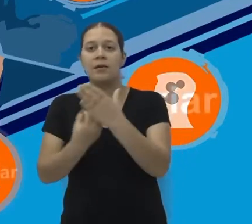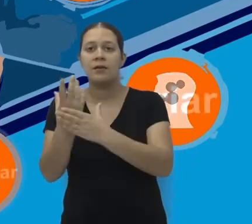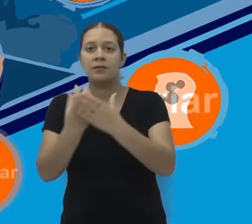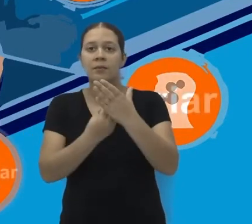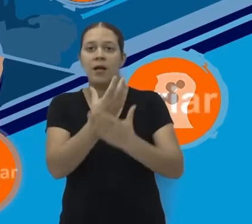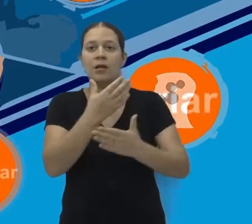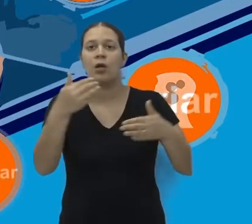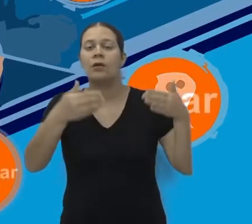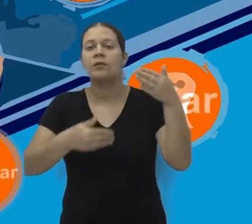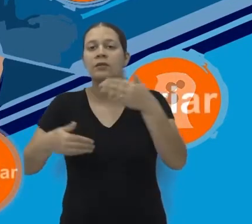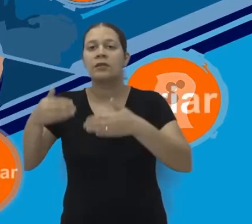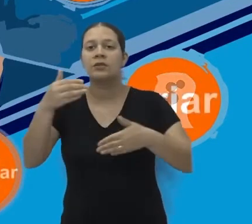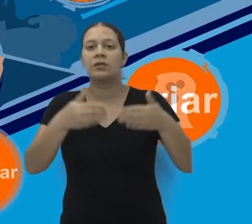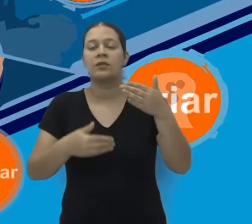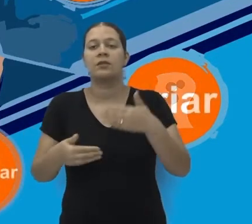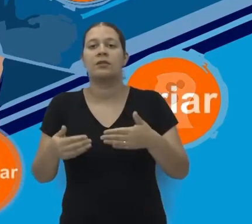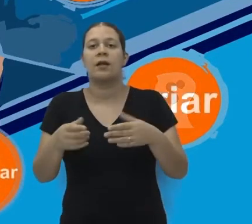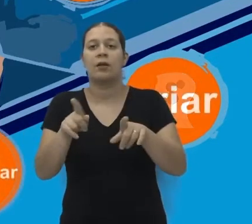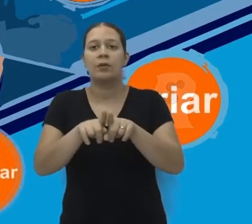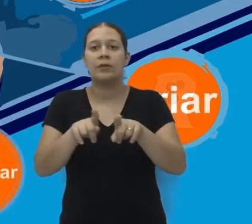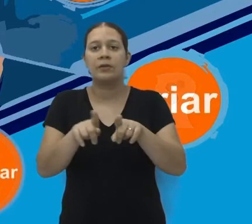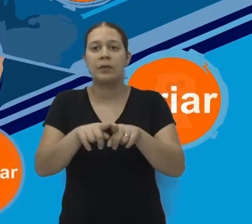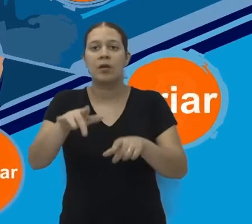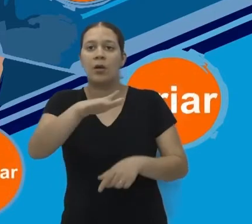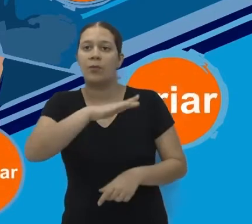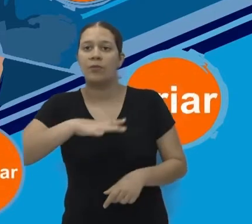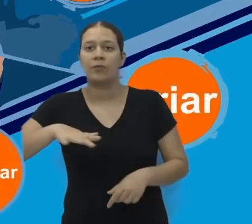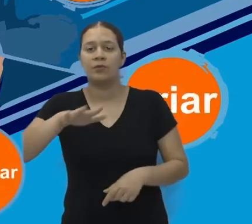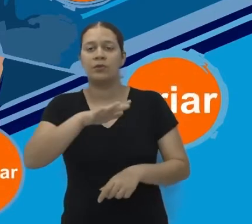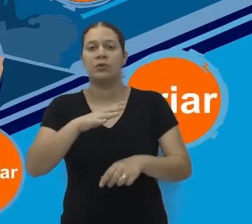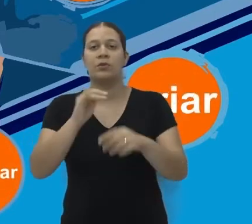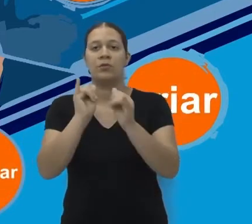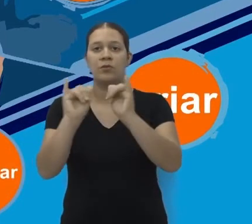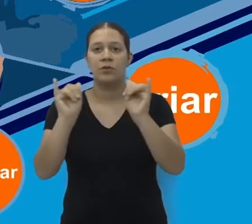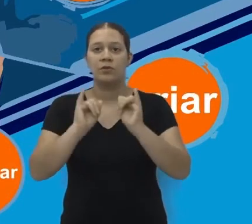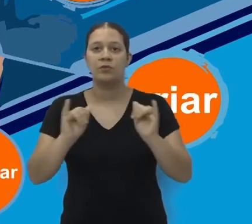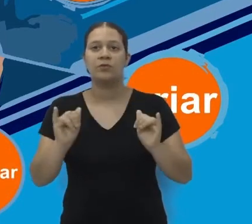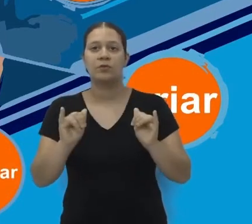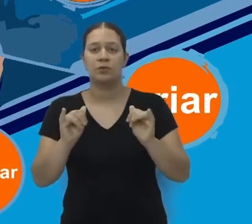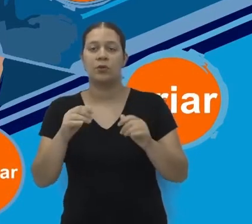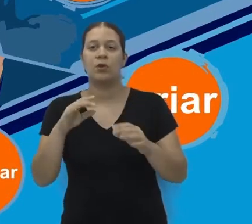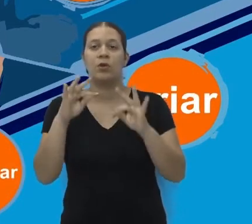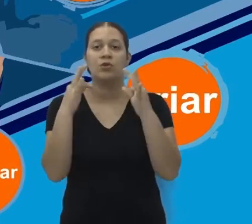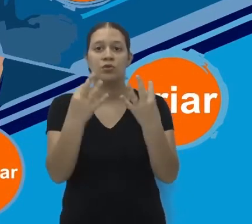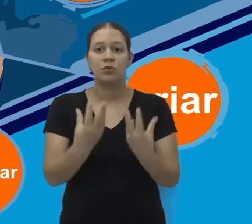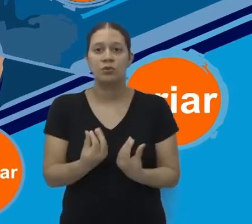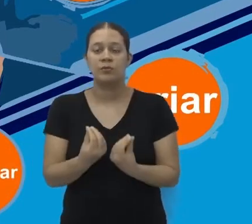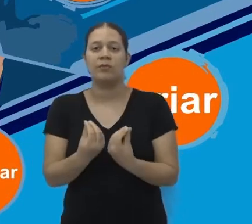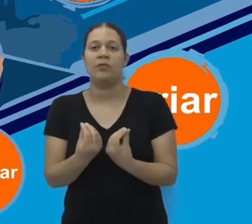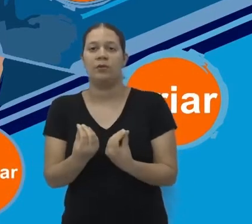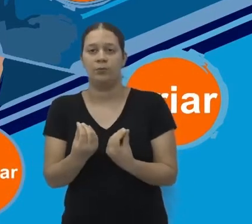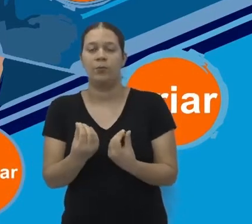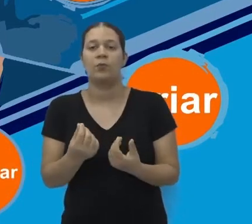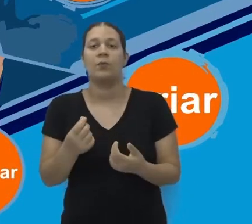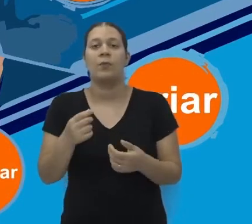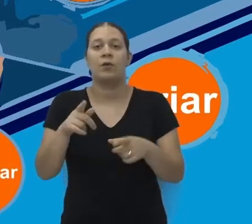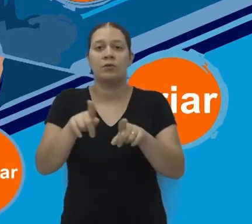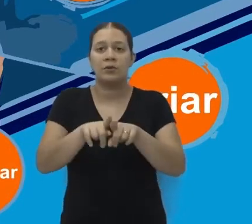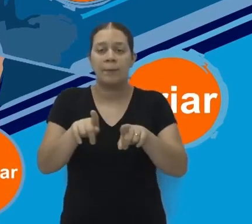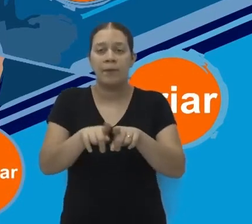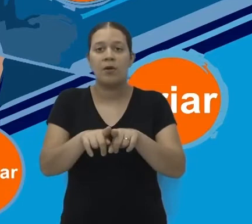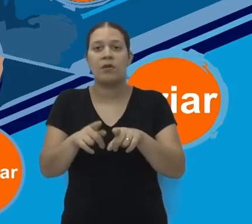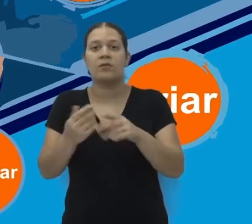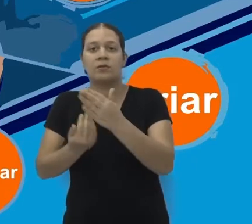analisar, criar e participar de maneira crítica do ambiente informacional e midiático em todos os seus